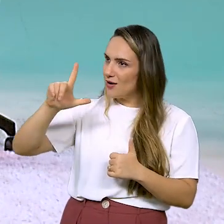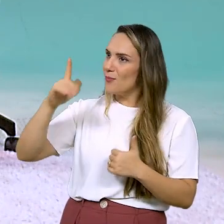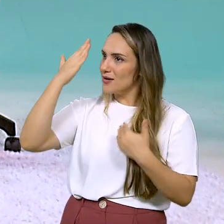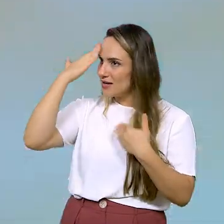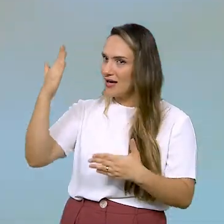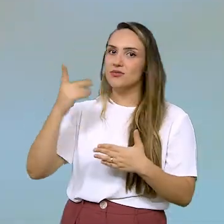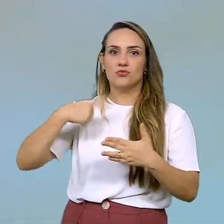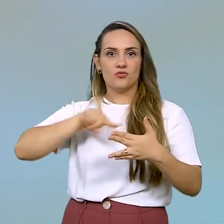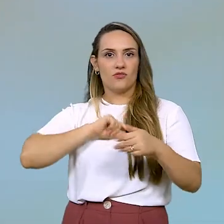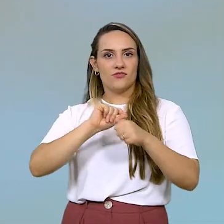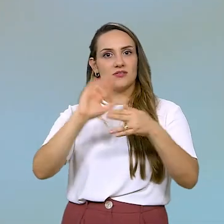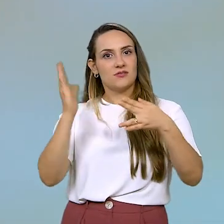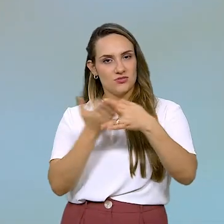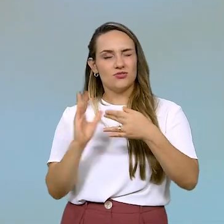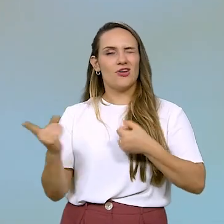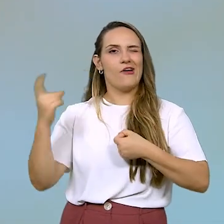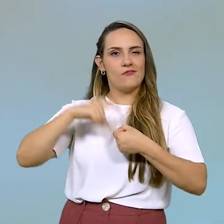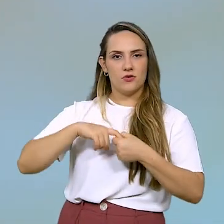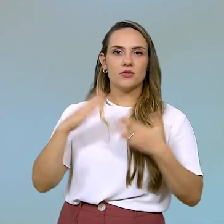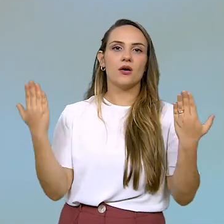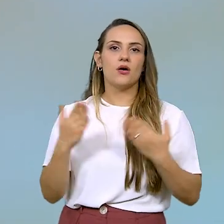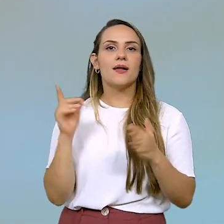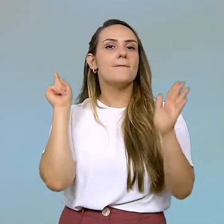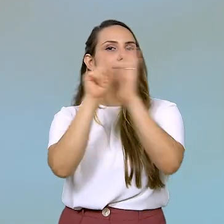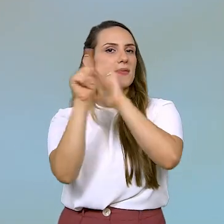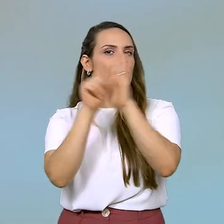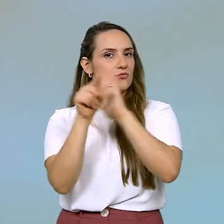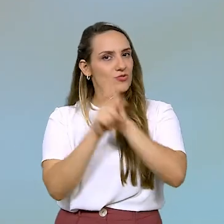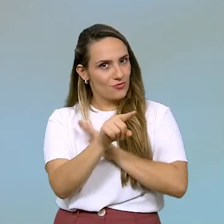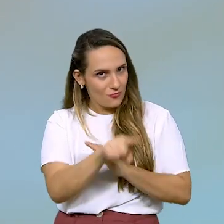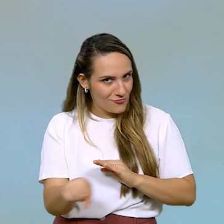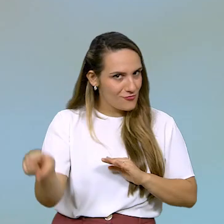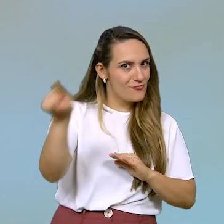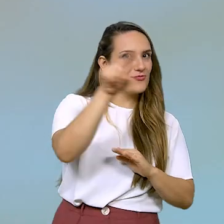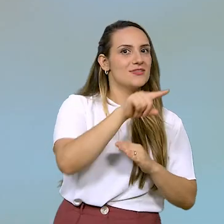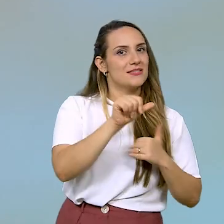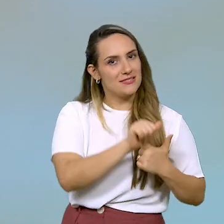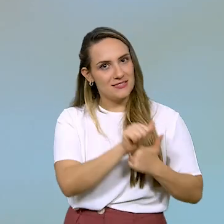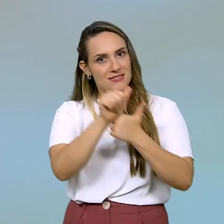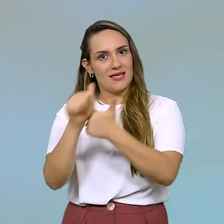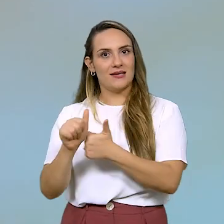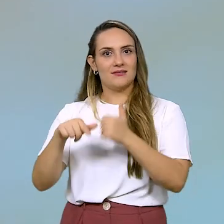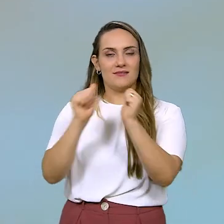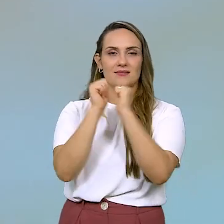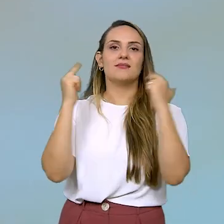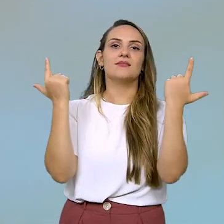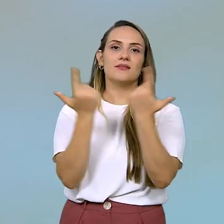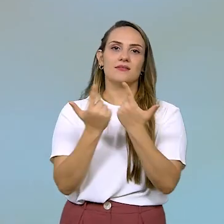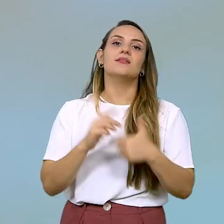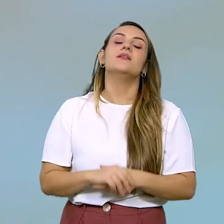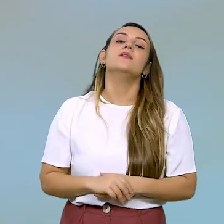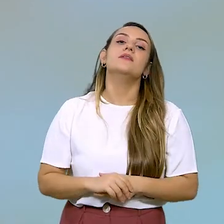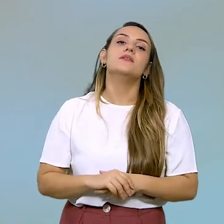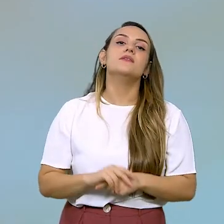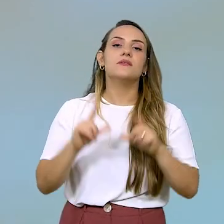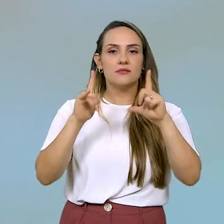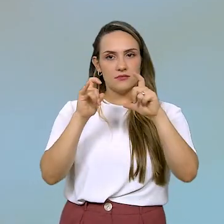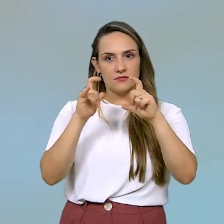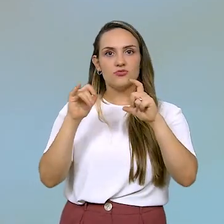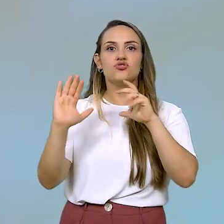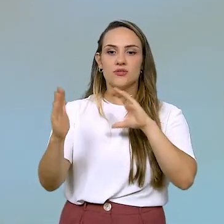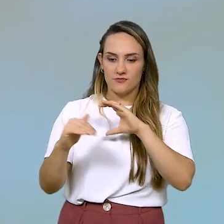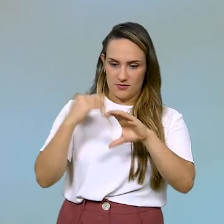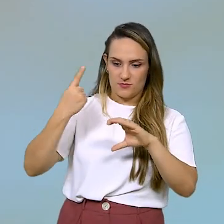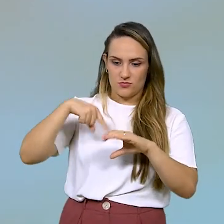enquanto. A gente vai fazer um pequeno intervalo, volta no segundo bloco com as perguntas que vocês que seguem a Assembleia Legislativa no